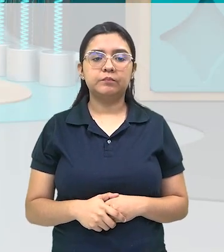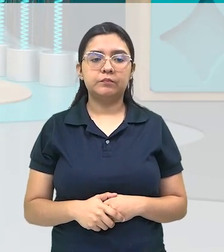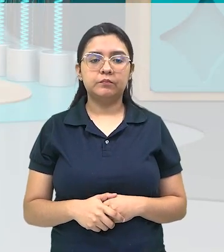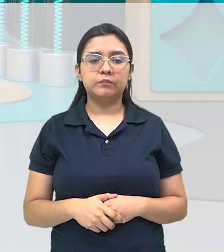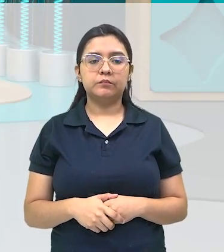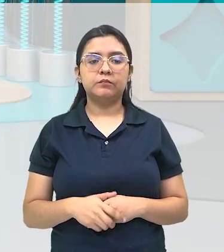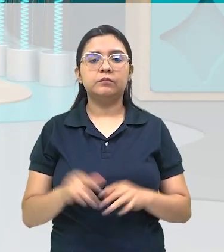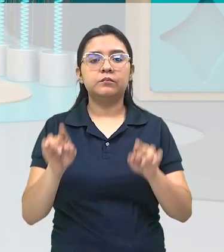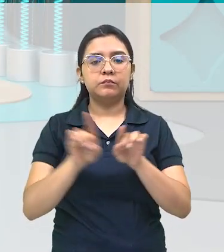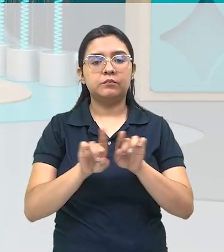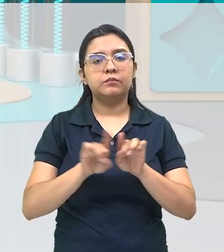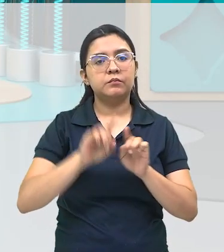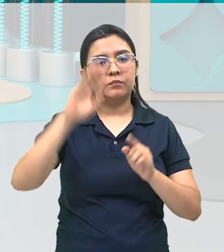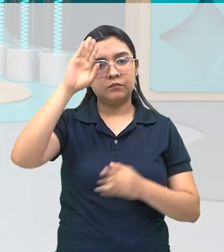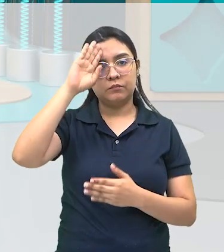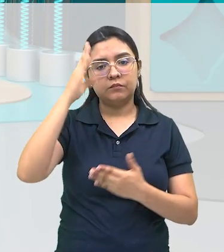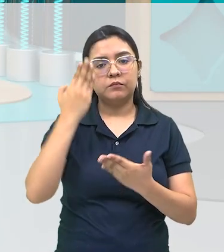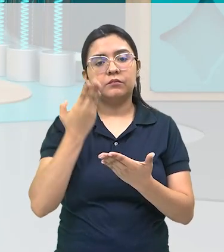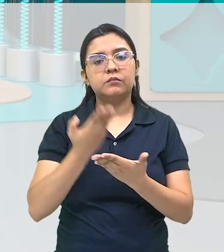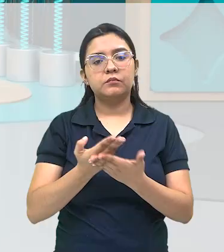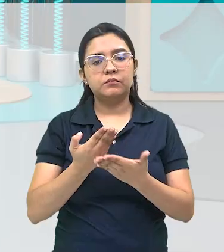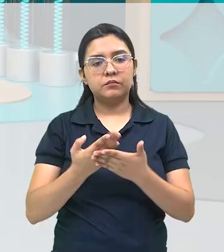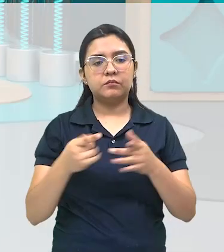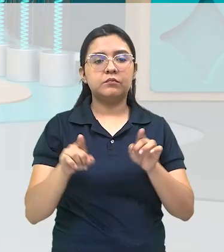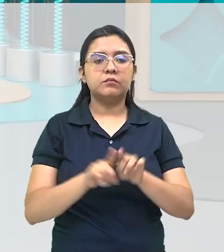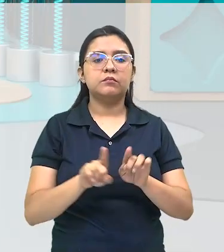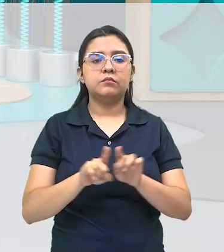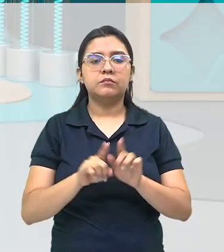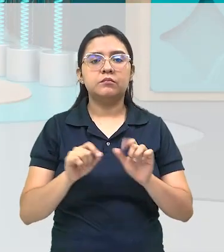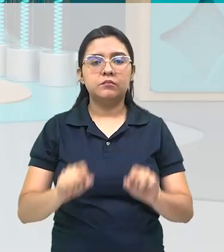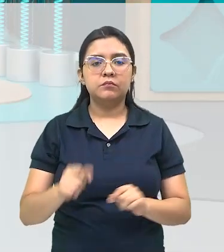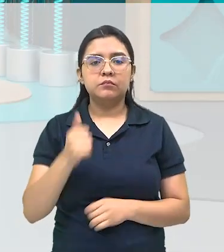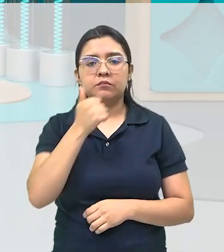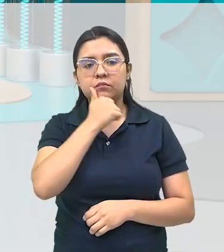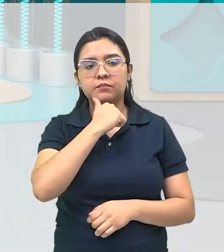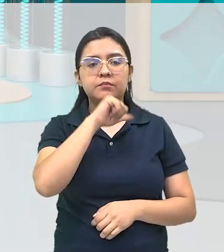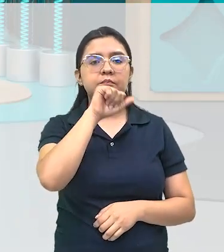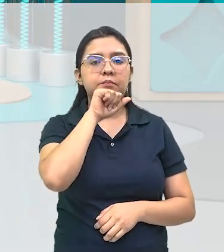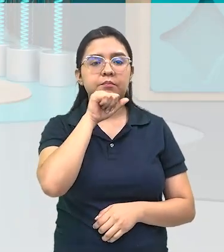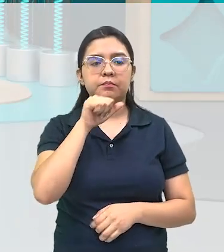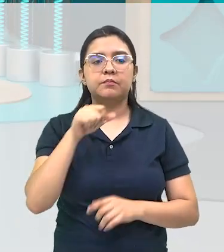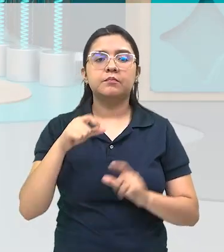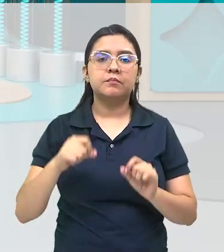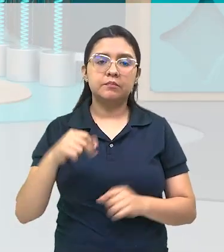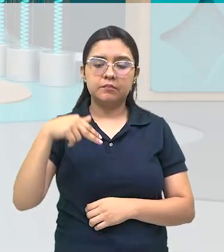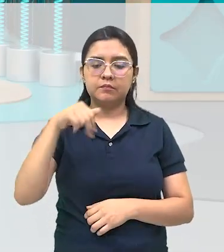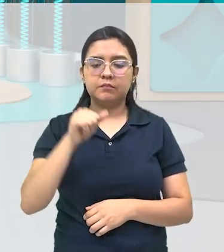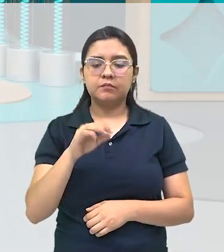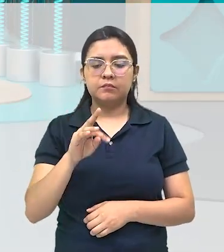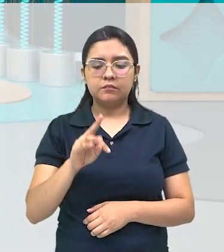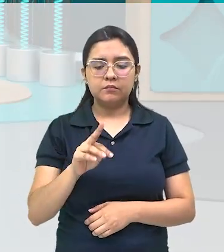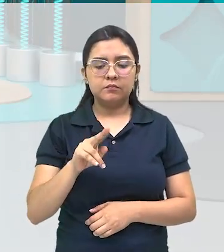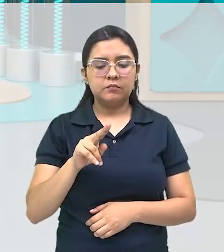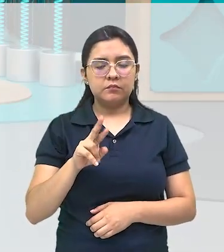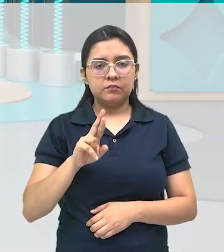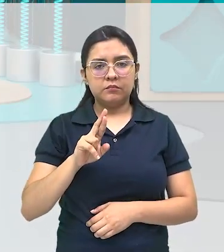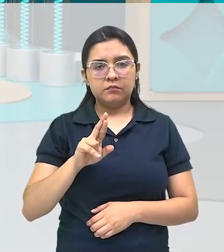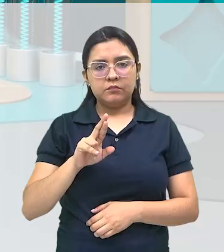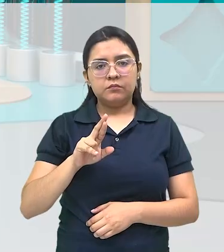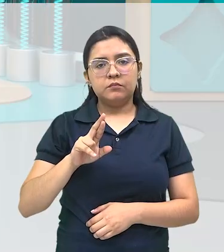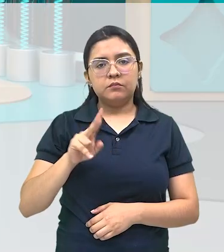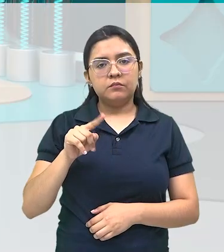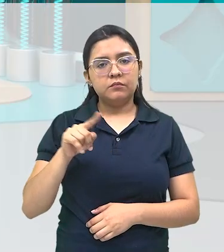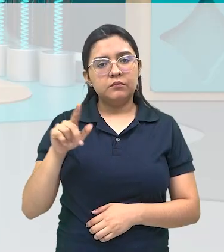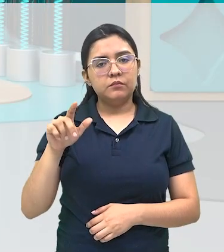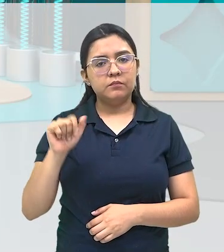nós fazemos parte de uma grande mãe chamada Mãe Natureza, e que nós devemos cuidar dela ao mesmo